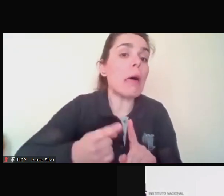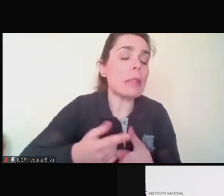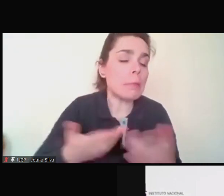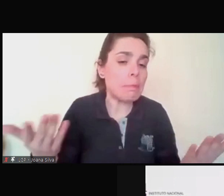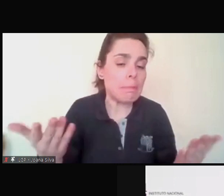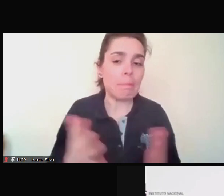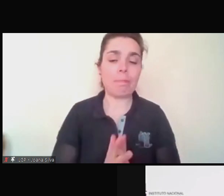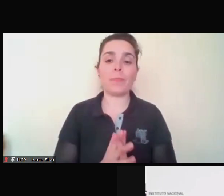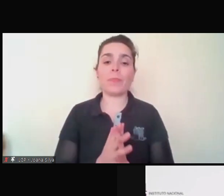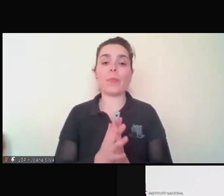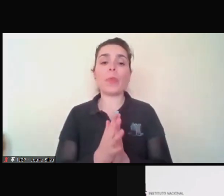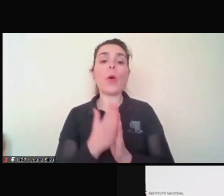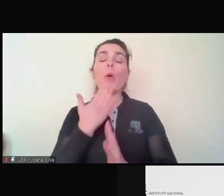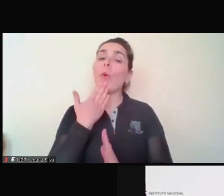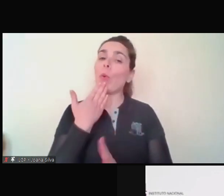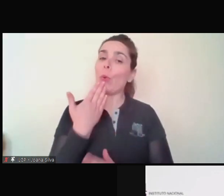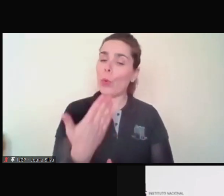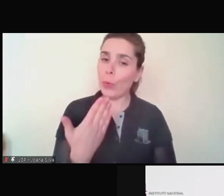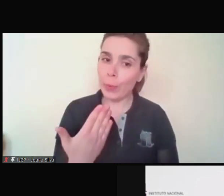Muito obrigado, Miguel.